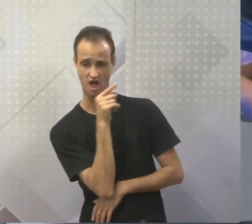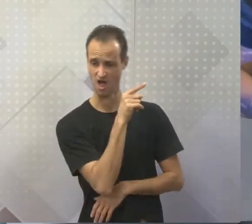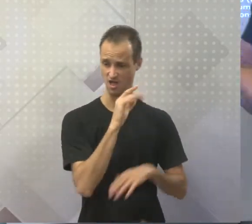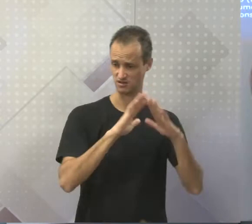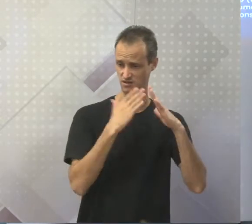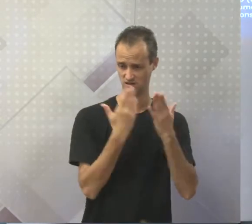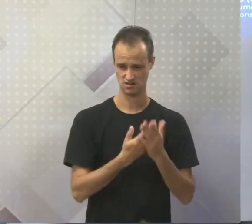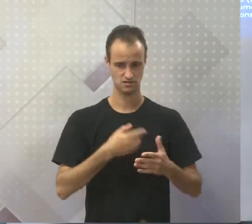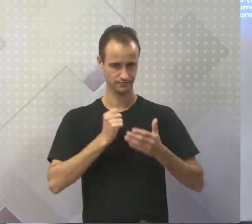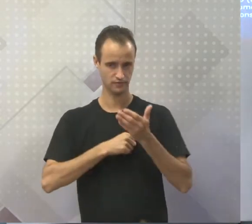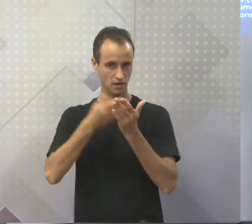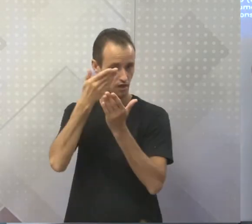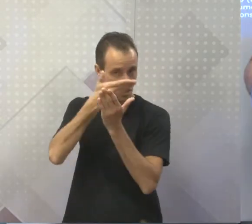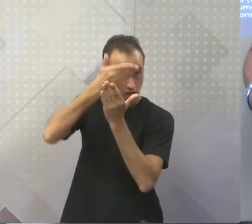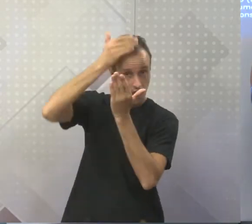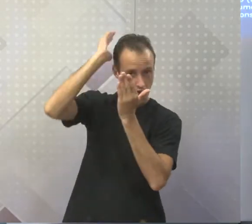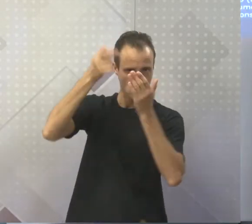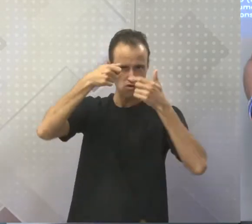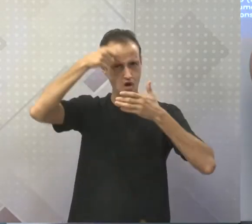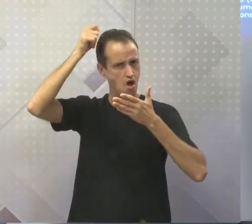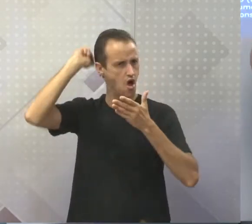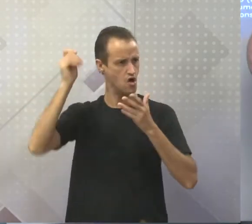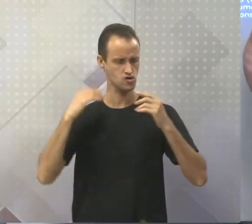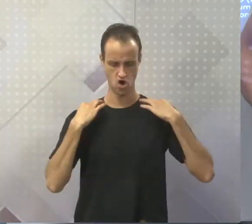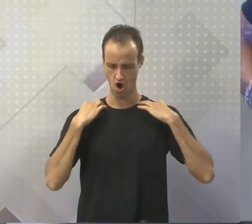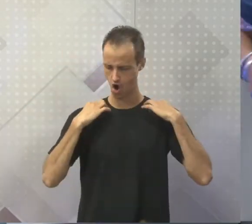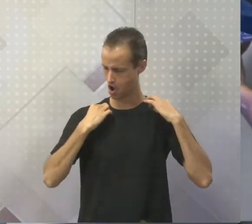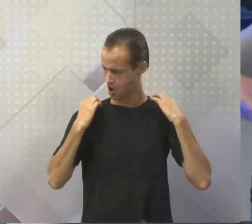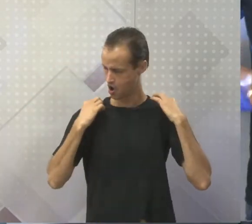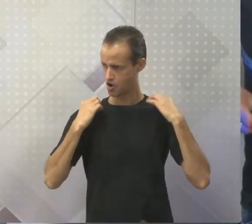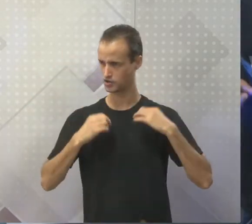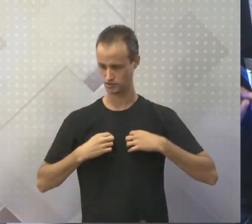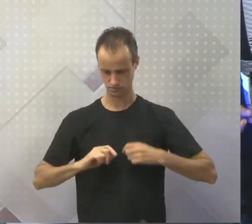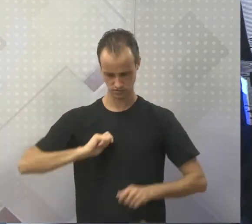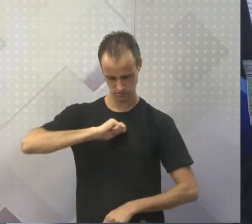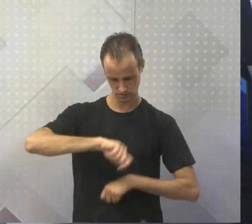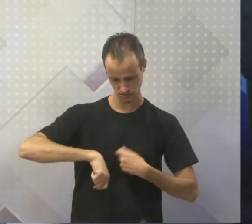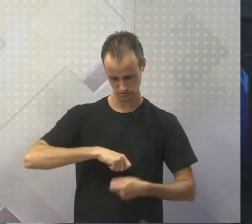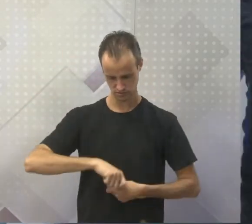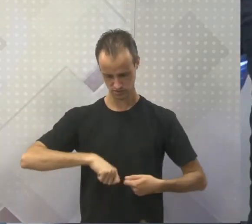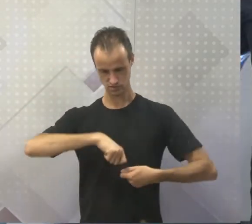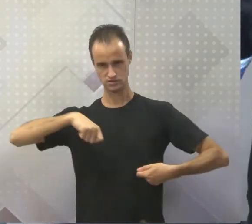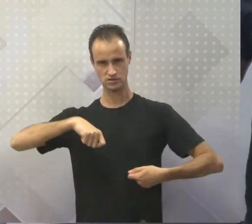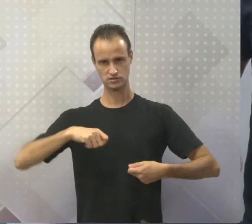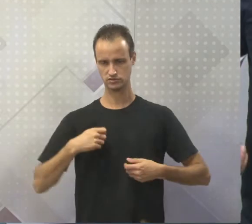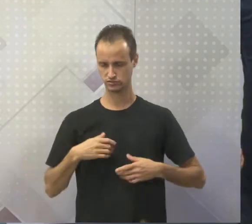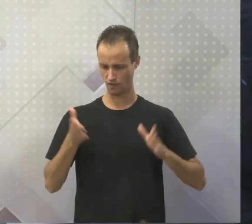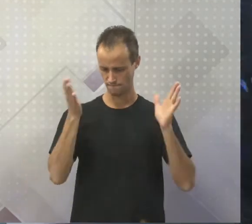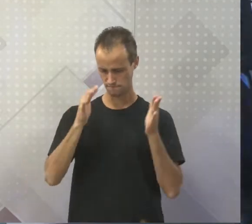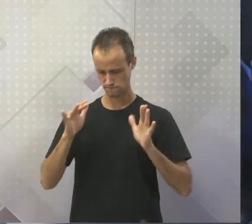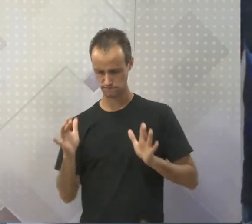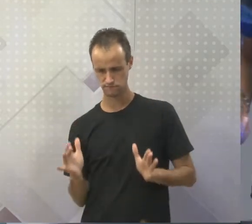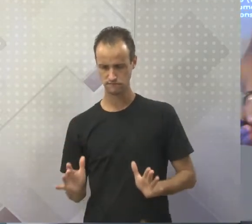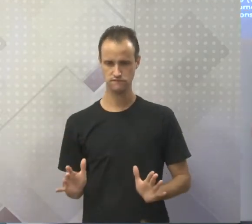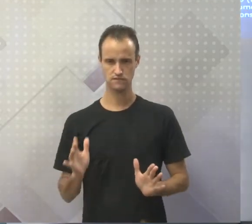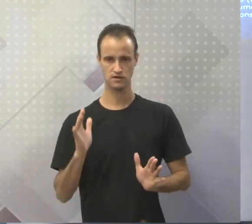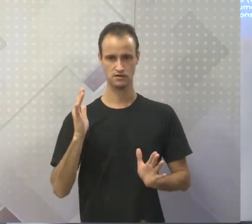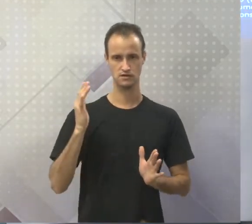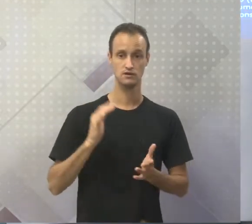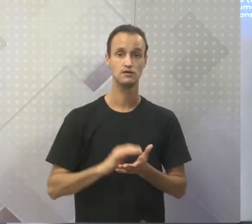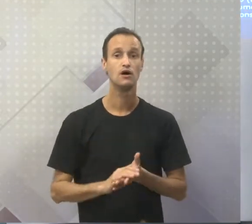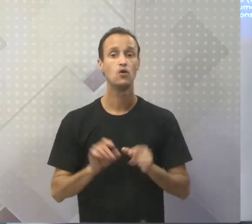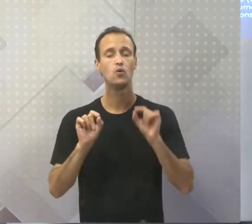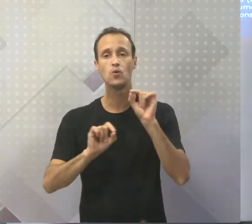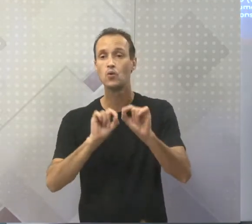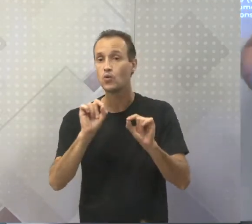escola que bota gel no cabelo e ela vai com as roupas assim, pega a farda e dobra para ficar sexy e tal. Na